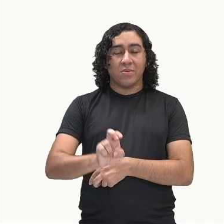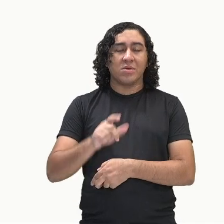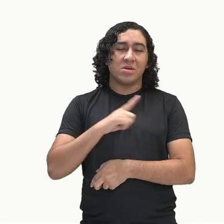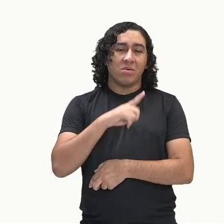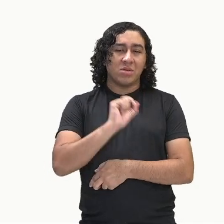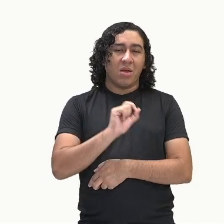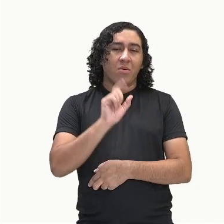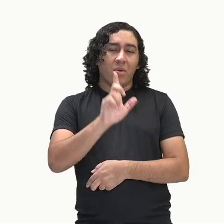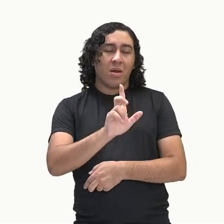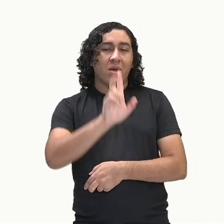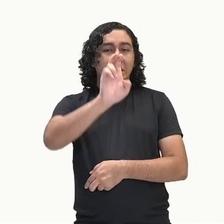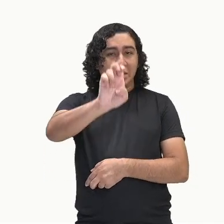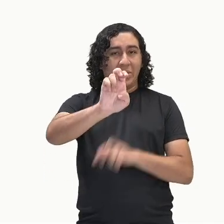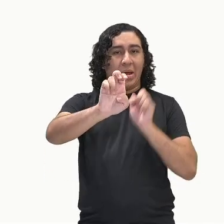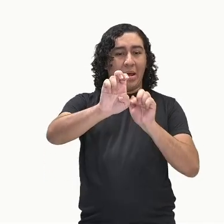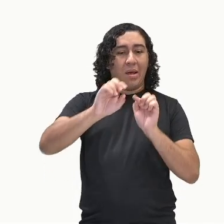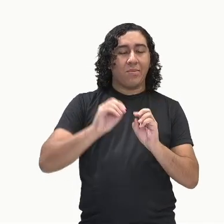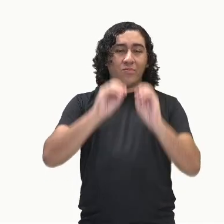interrogação,